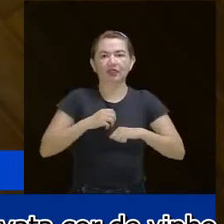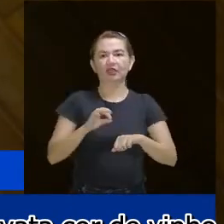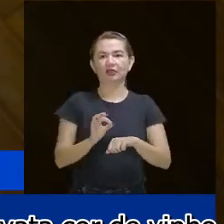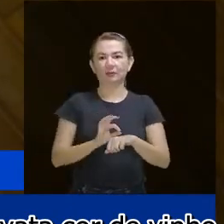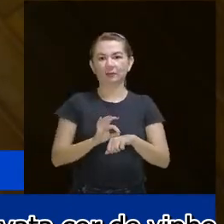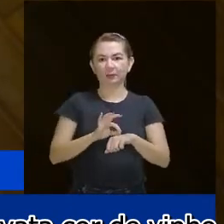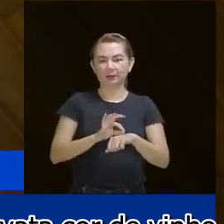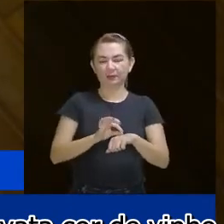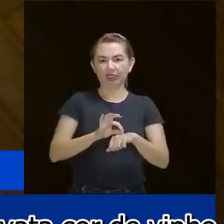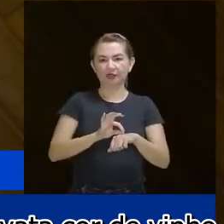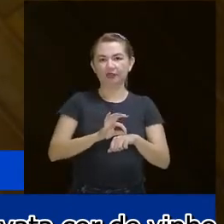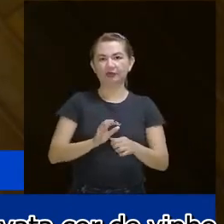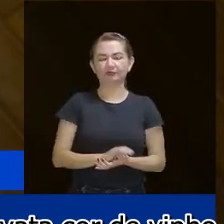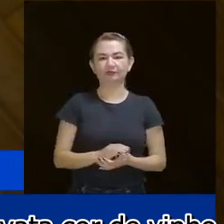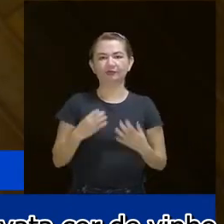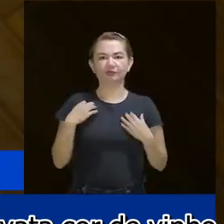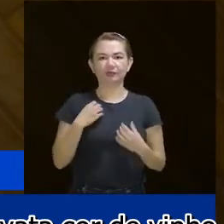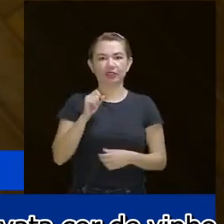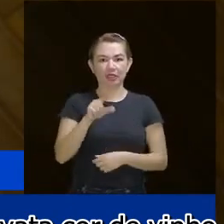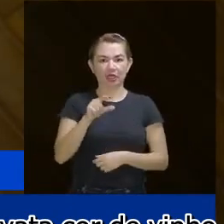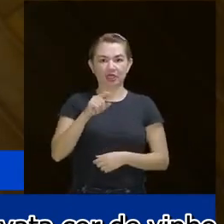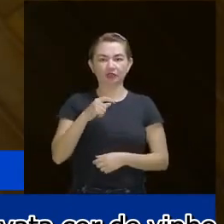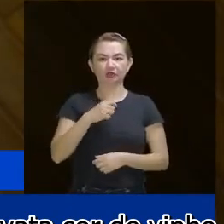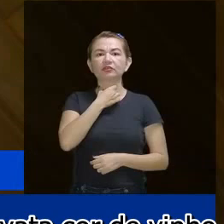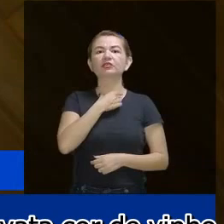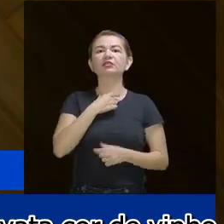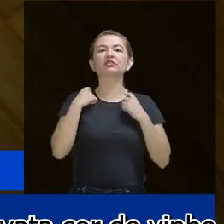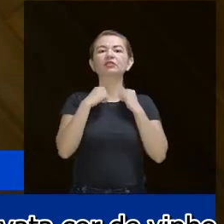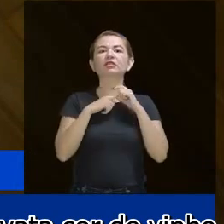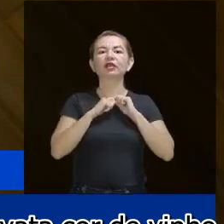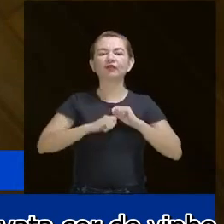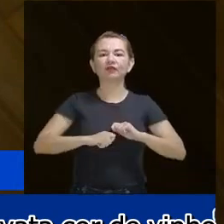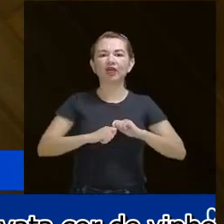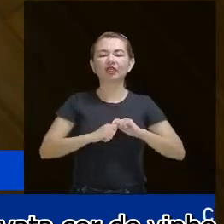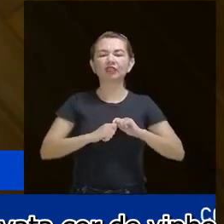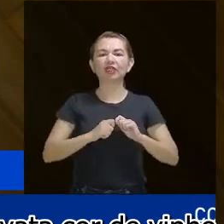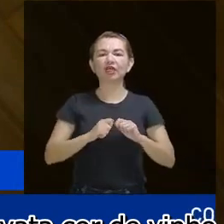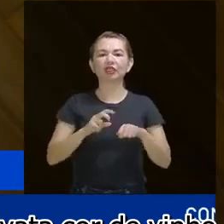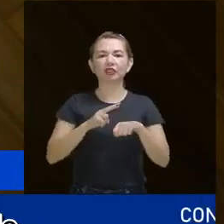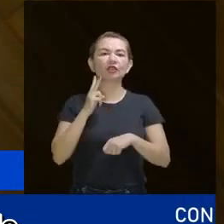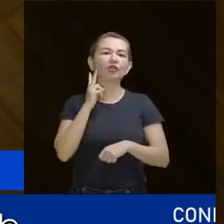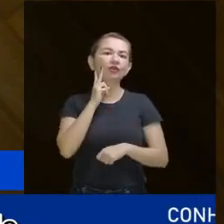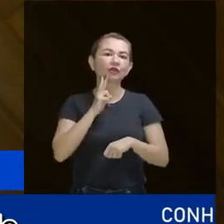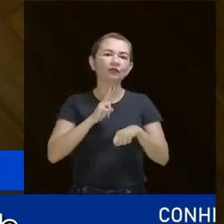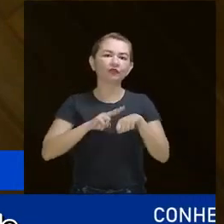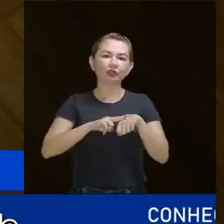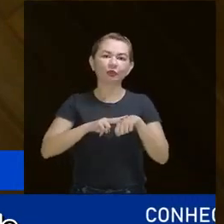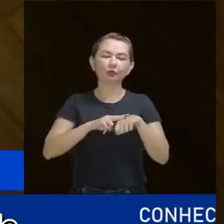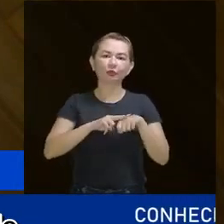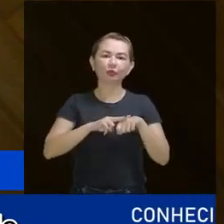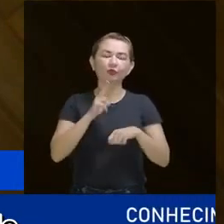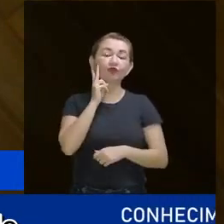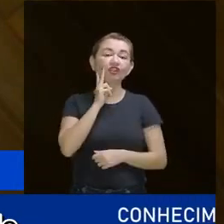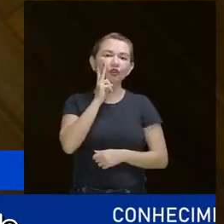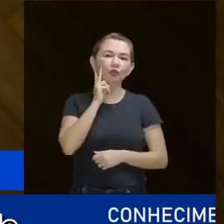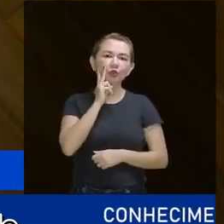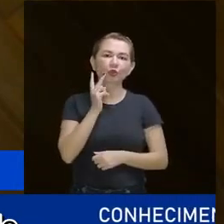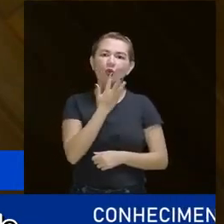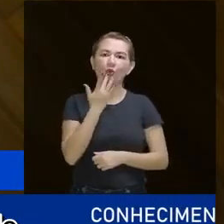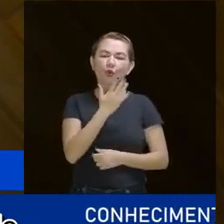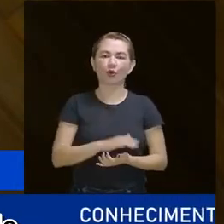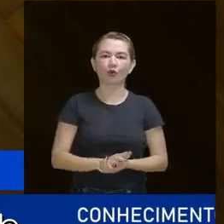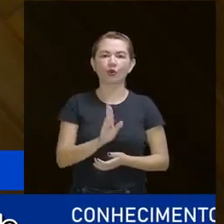preto, camisa azul e gravata cor de vinho. A União dos Negros do Amapá,